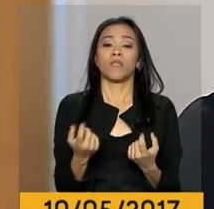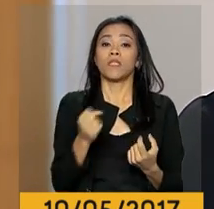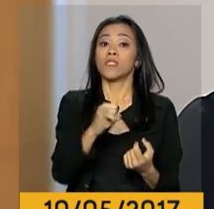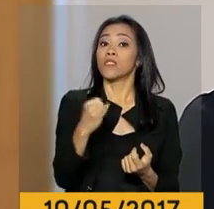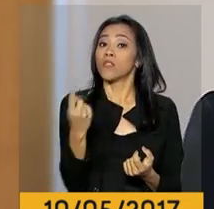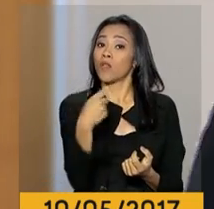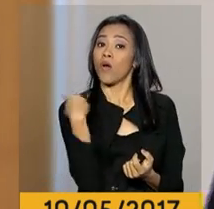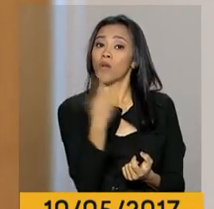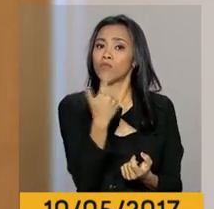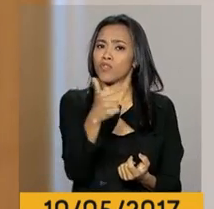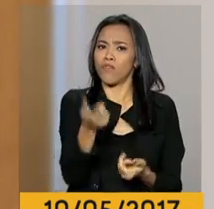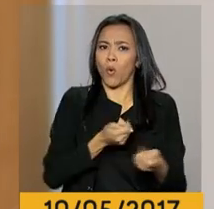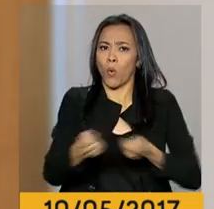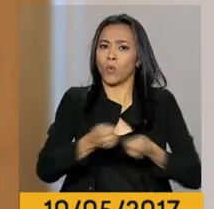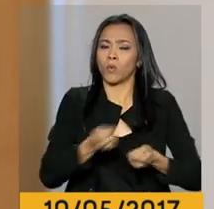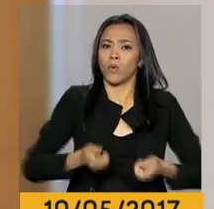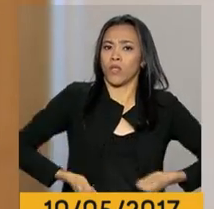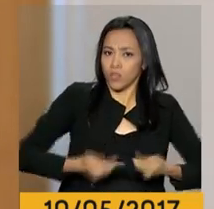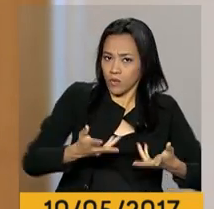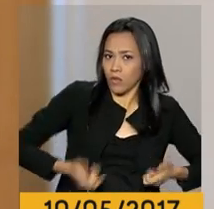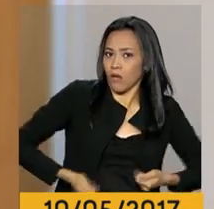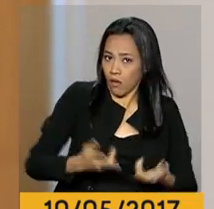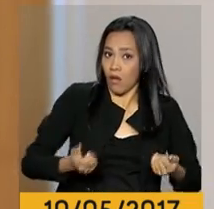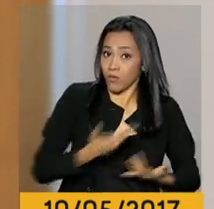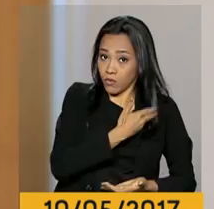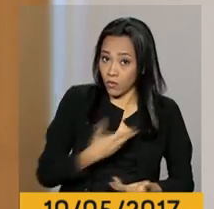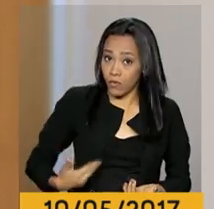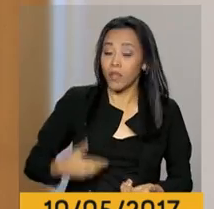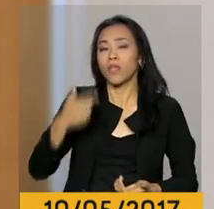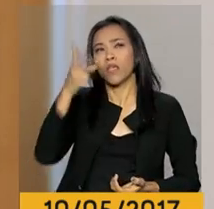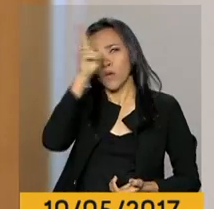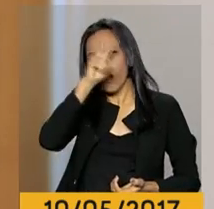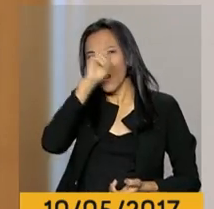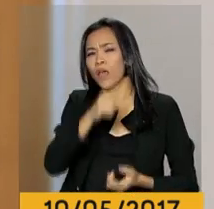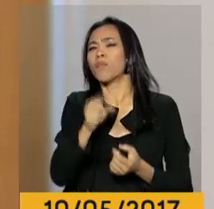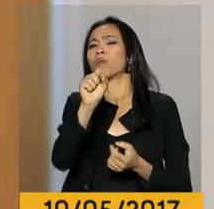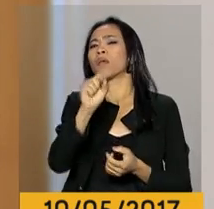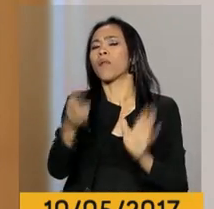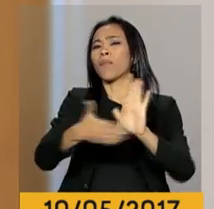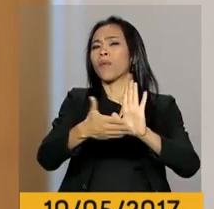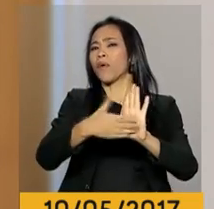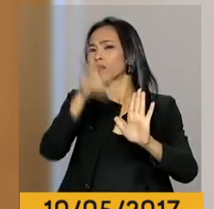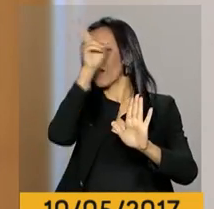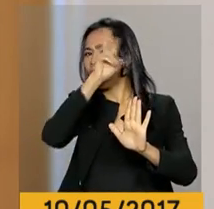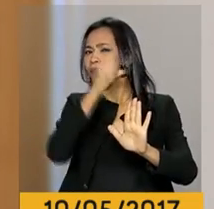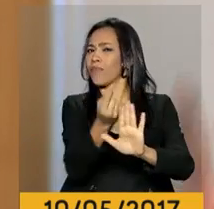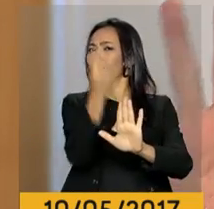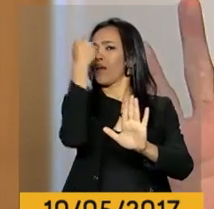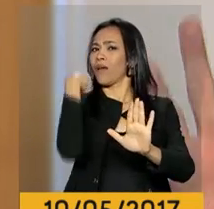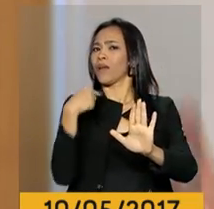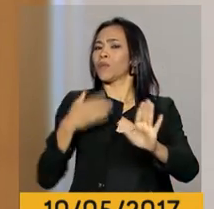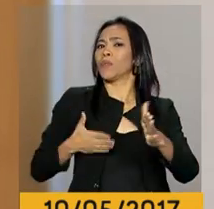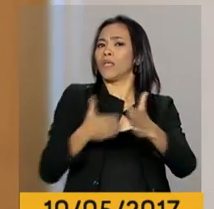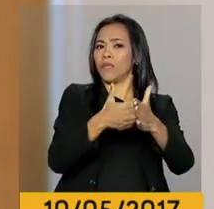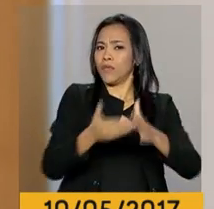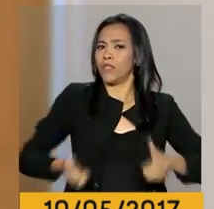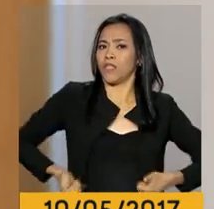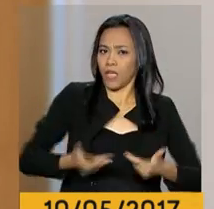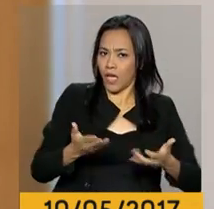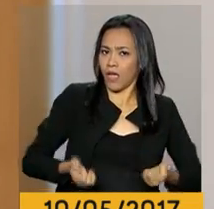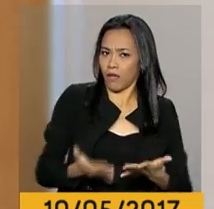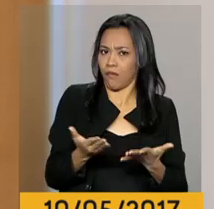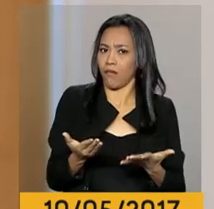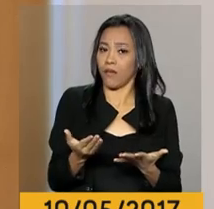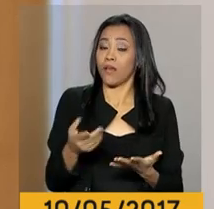contas públicas e para tanto eu menciono aquela proposta do teto dos gastos públicos né que no primeiro momento até foi tido